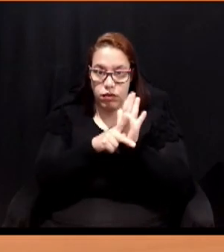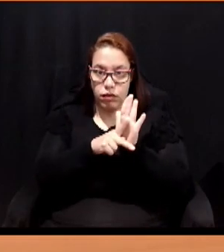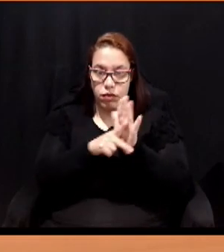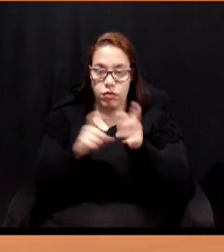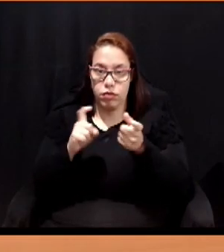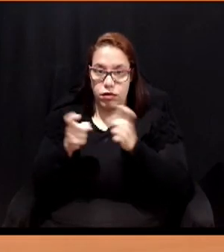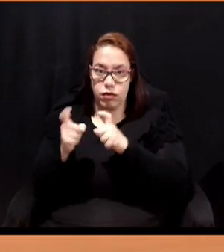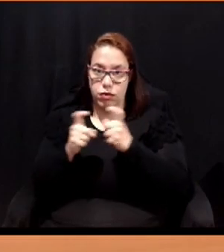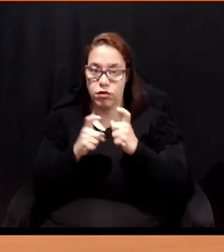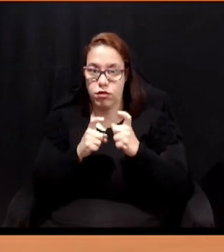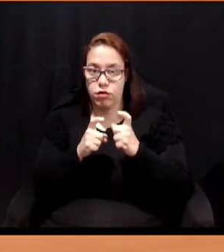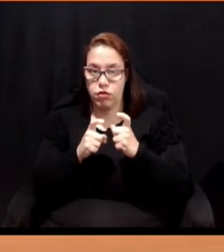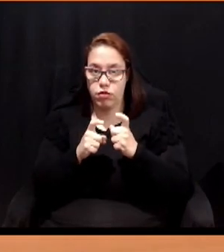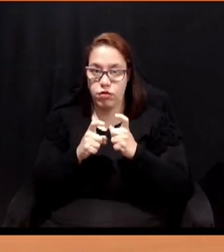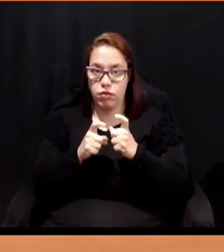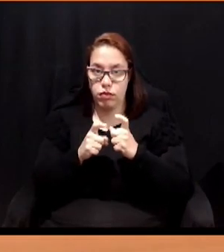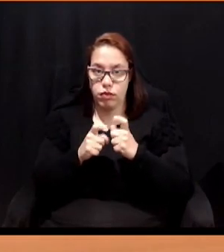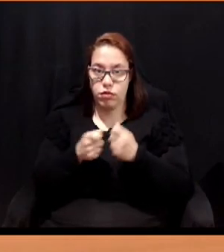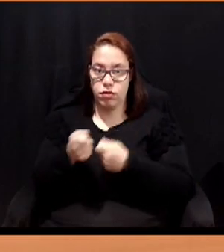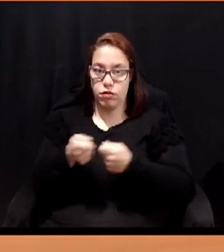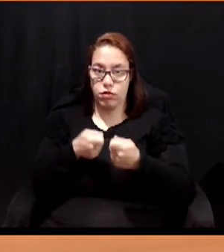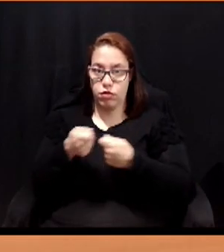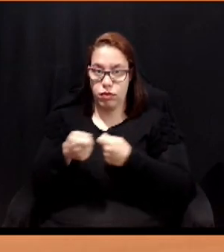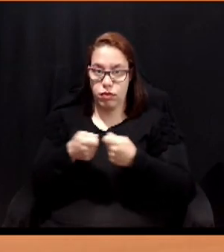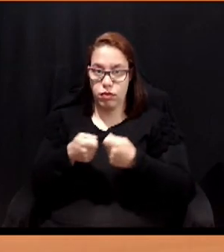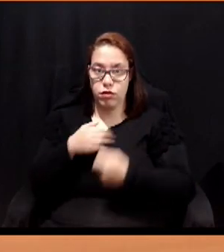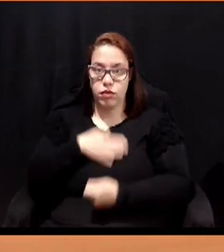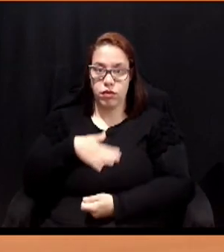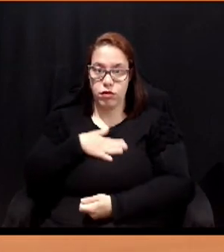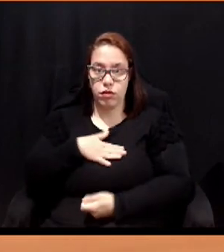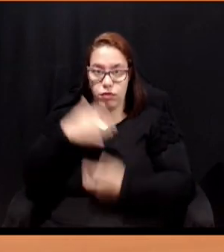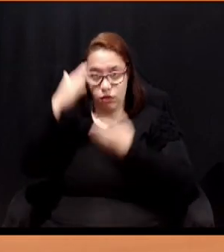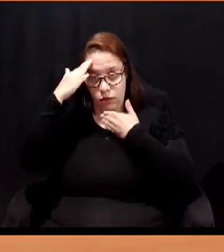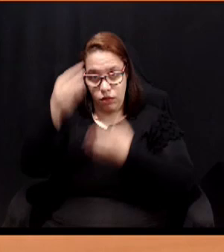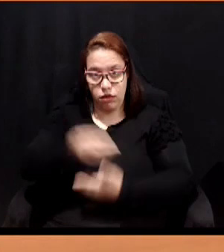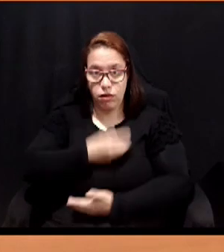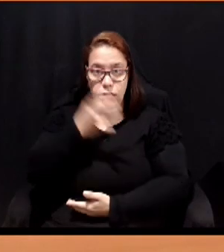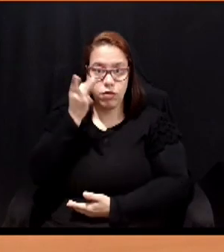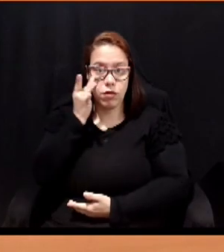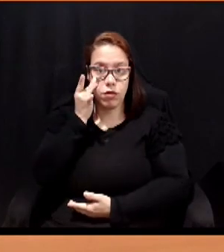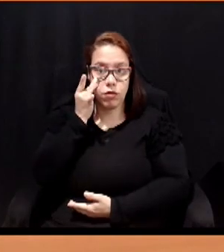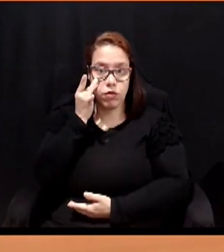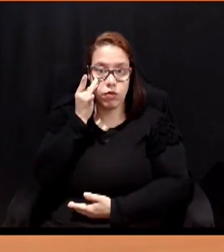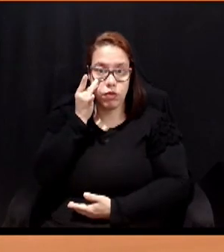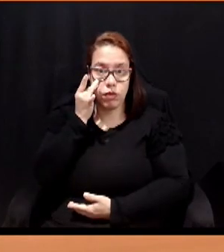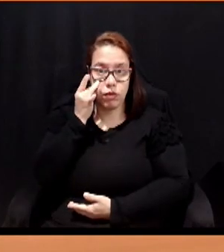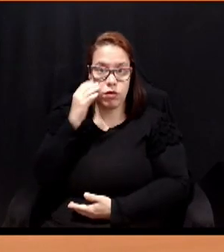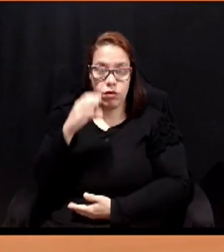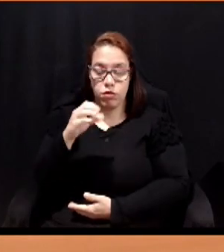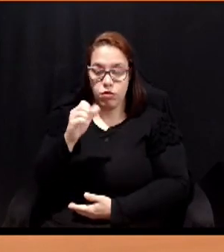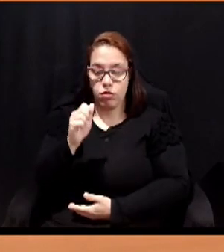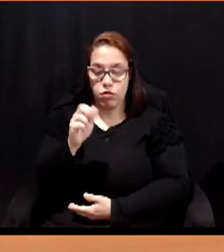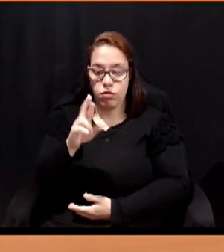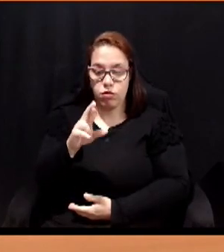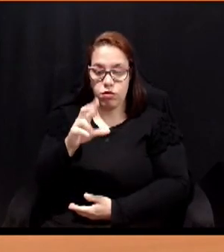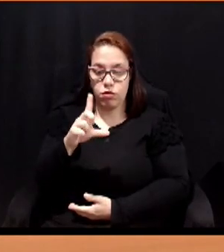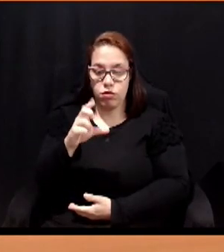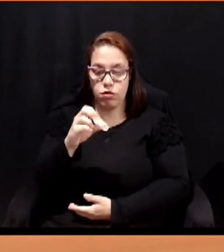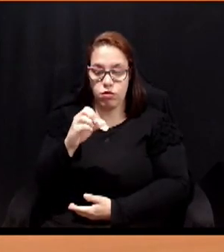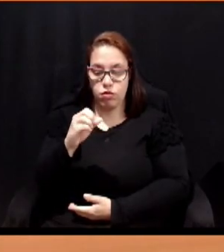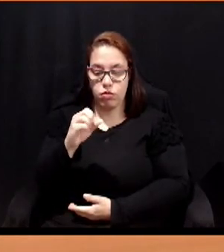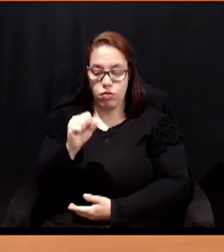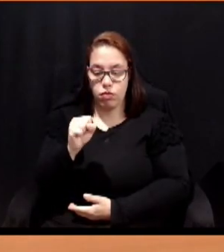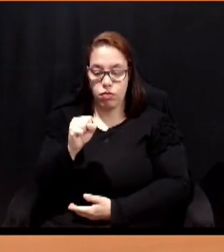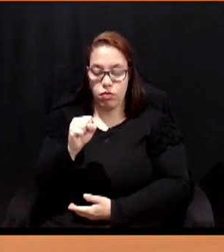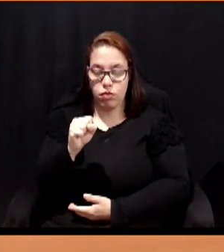de articulação. E eu gostaria de agradecer a presença aqui do Carlos Siqueira, que é o chefe de gabinete do vereador